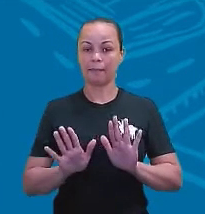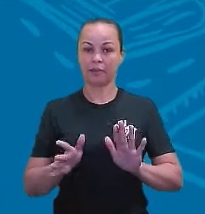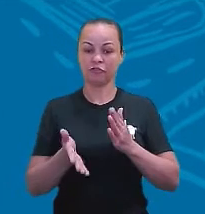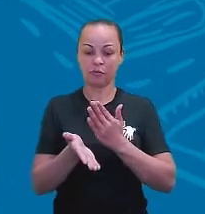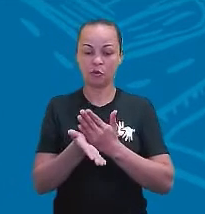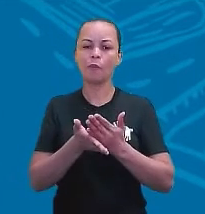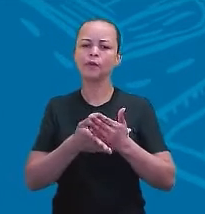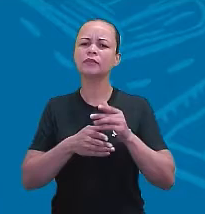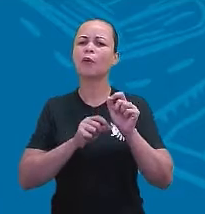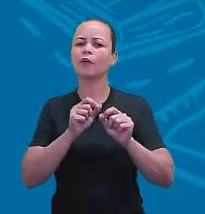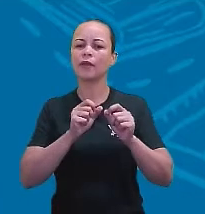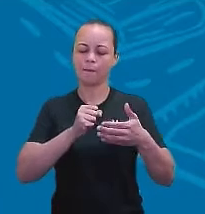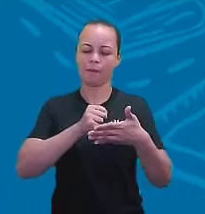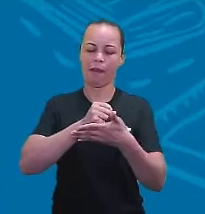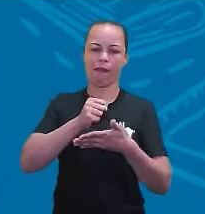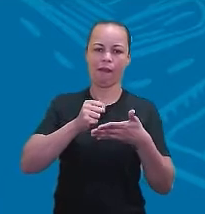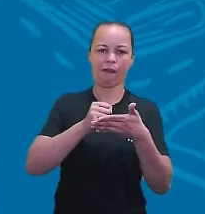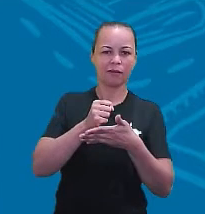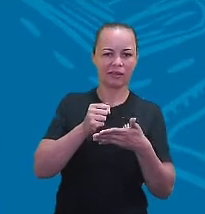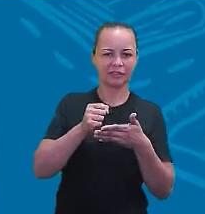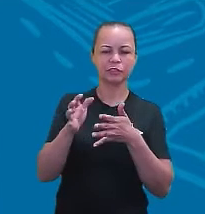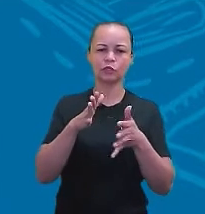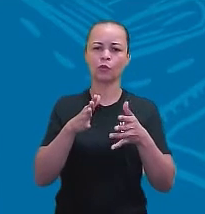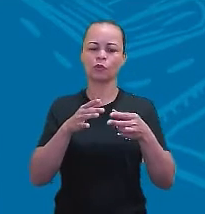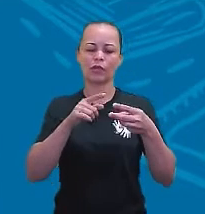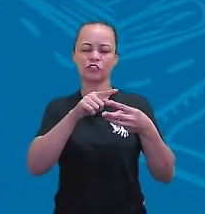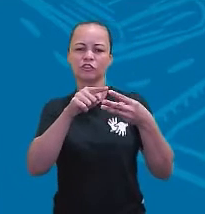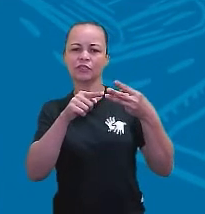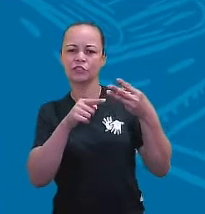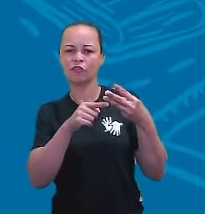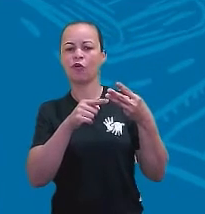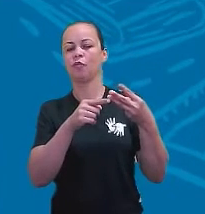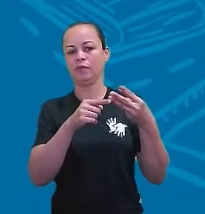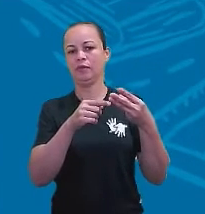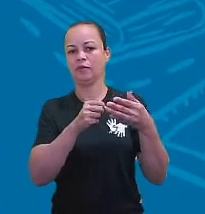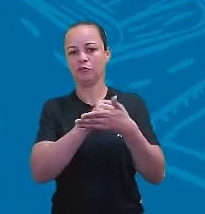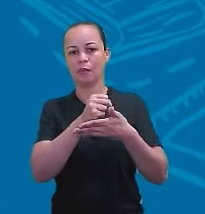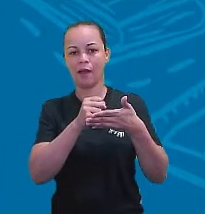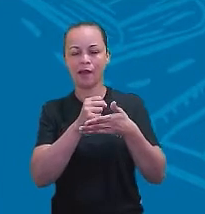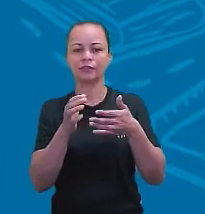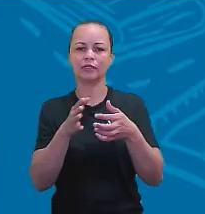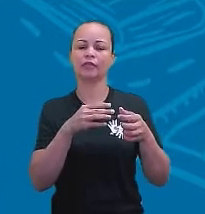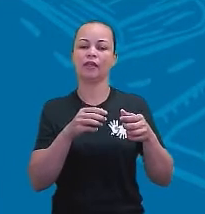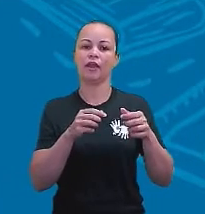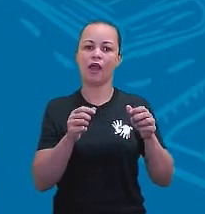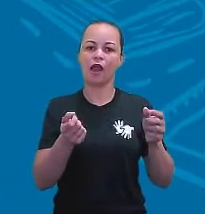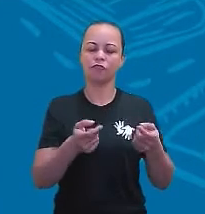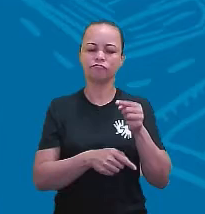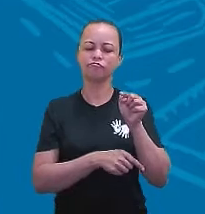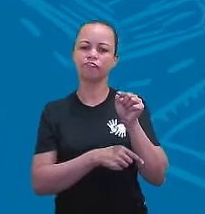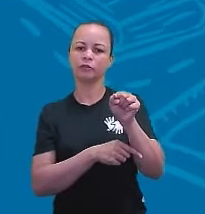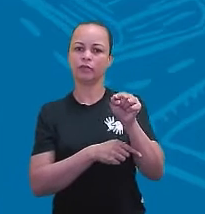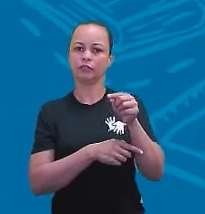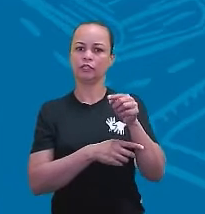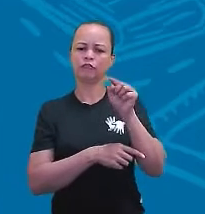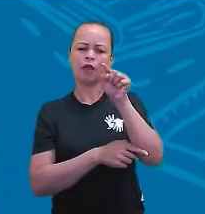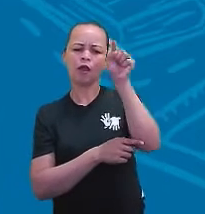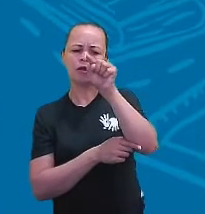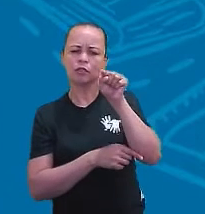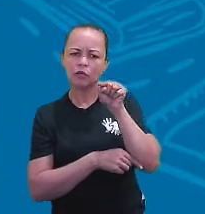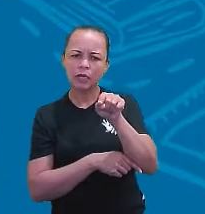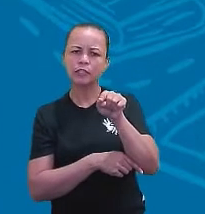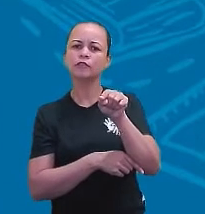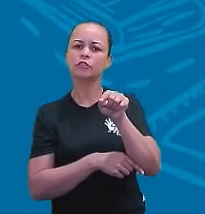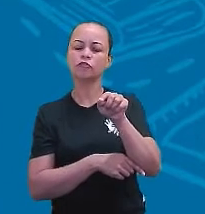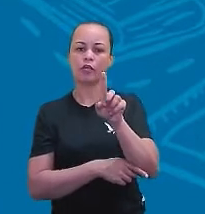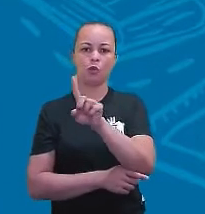com o básico, colocá-lo aí nas três forminhas básicas que a gente tem, que é a afirmativa, a negativa e a